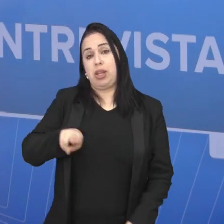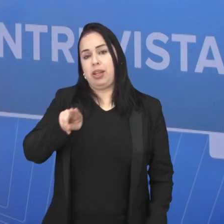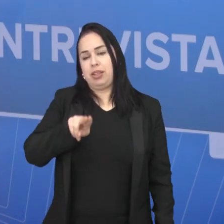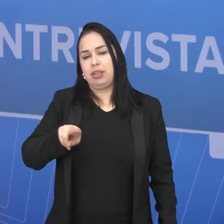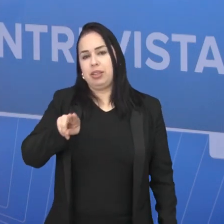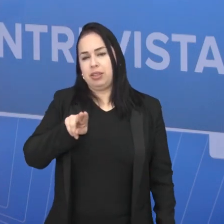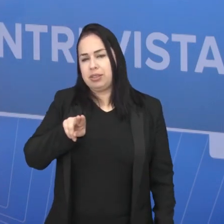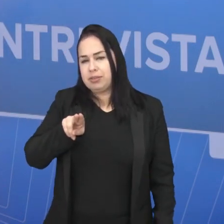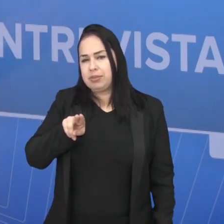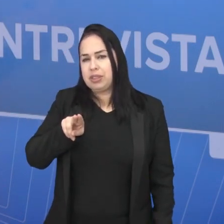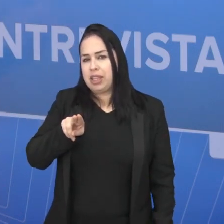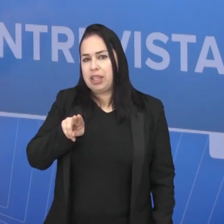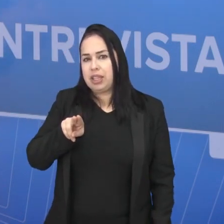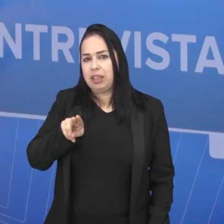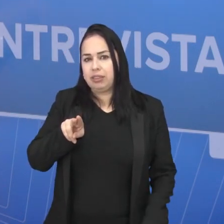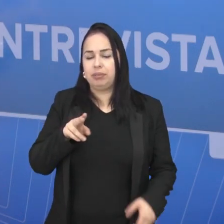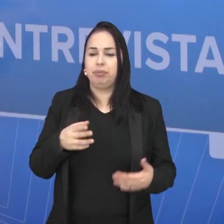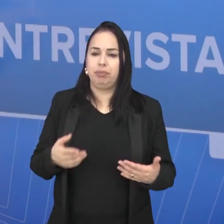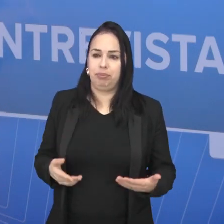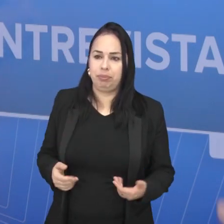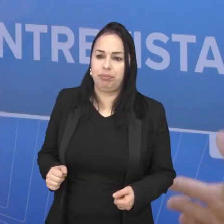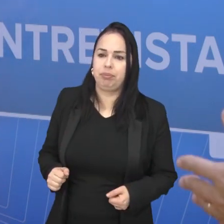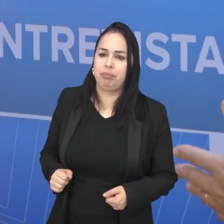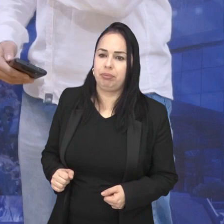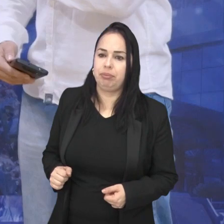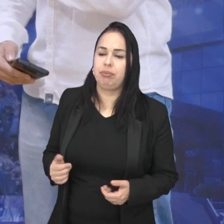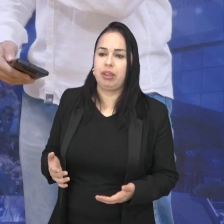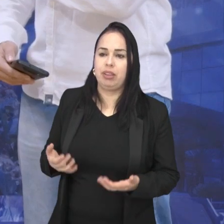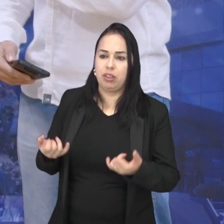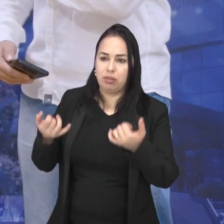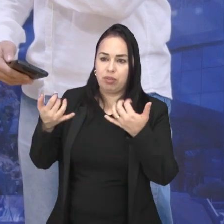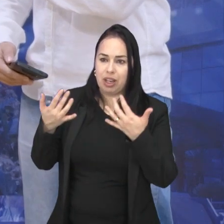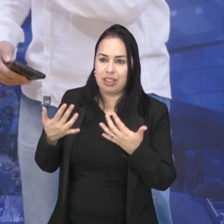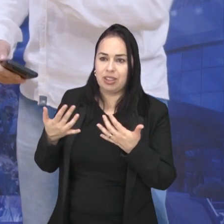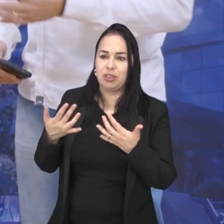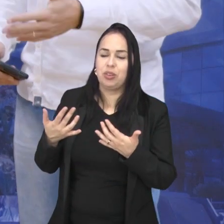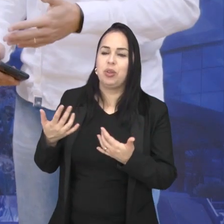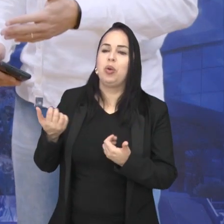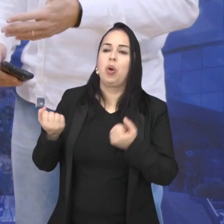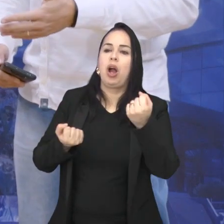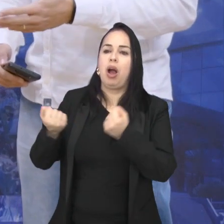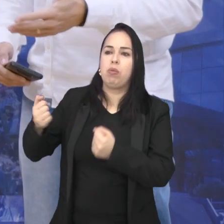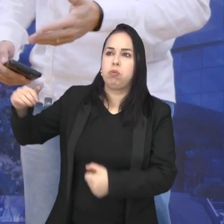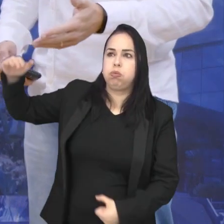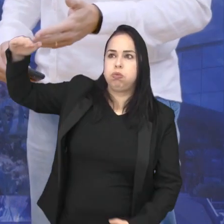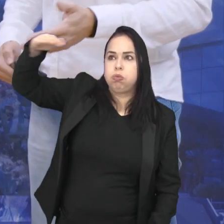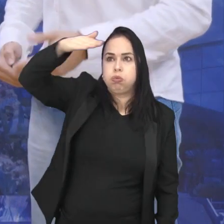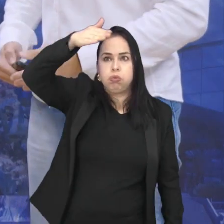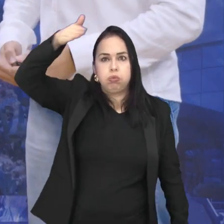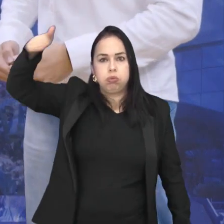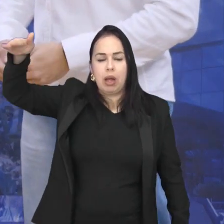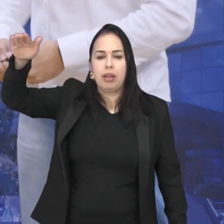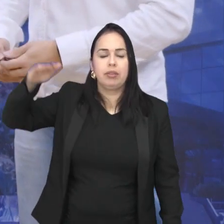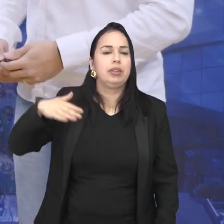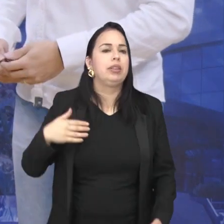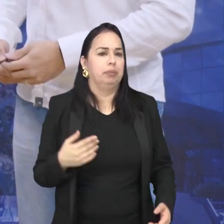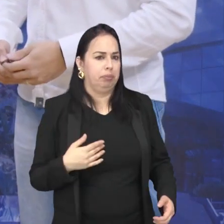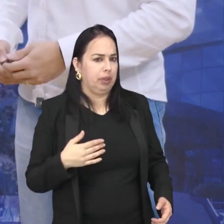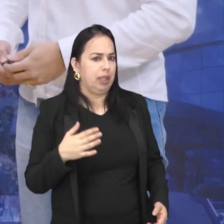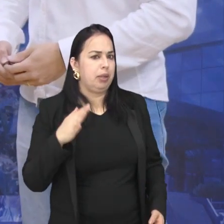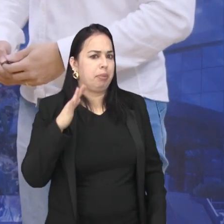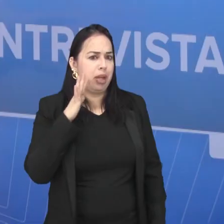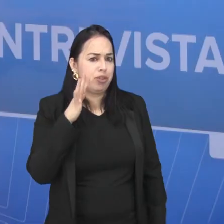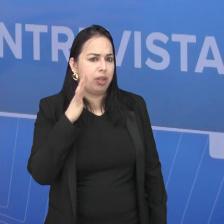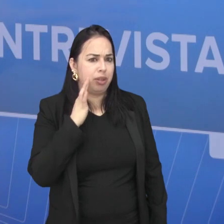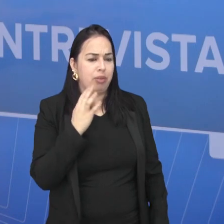precisa de um atraso muito pequeno. A gente se fala aqui dos carros voadores, por exemplo. Sim, né? Imagina, ou mesmo